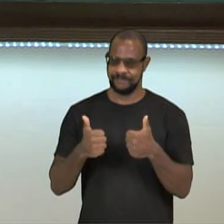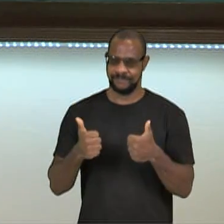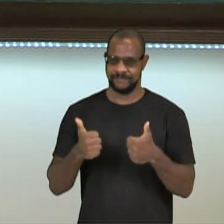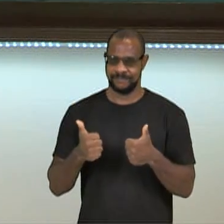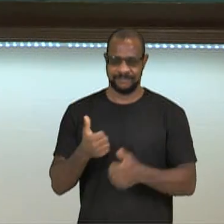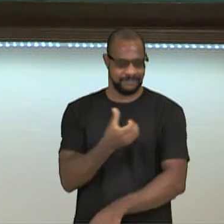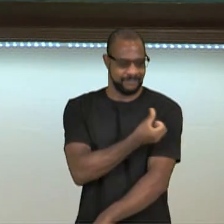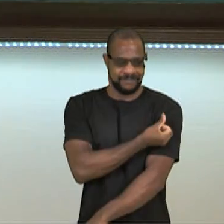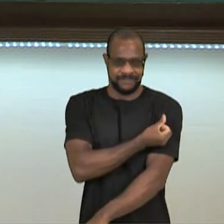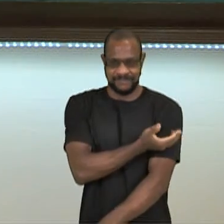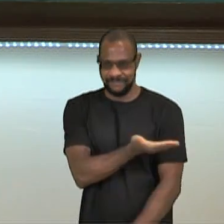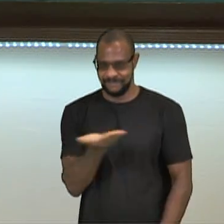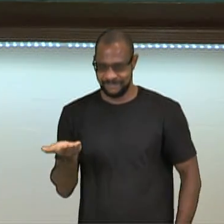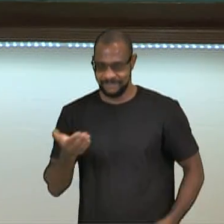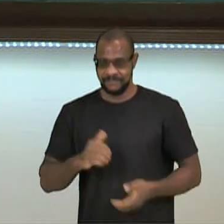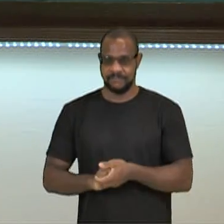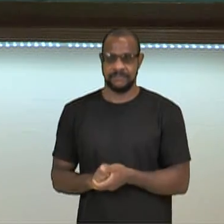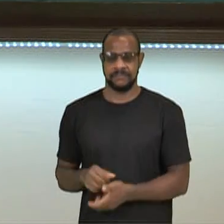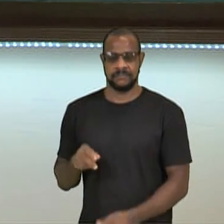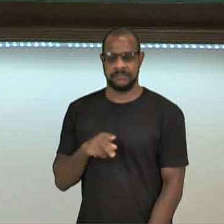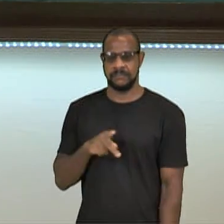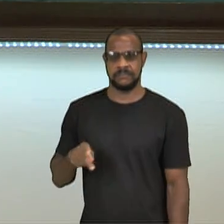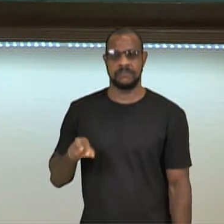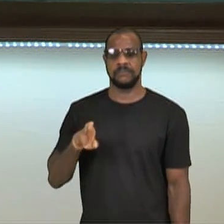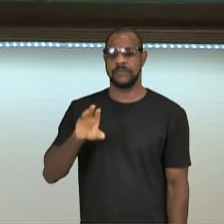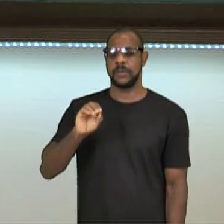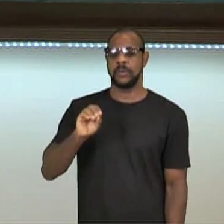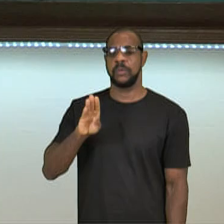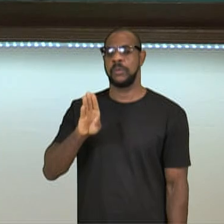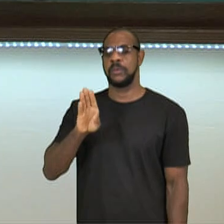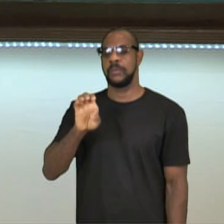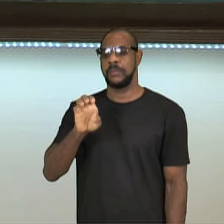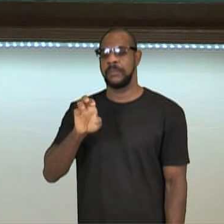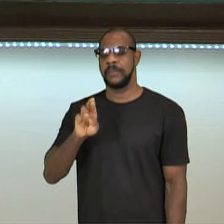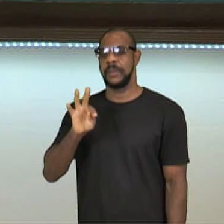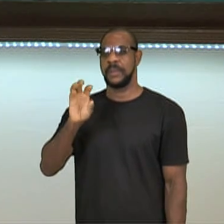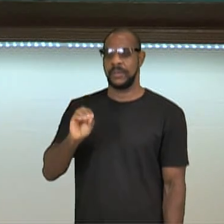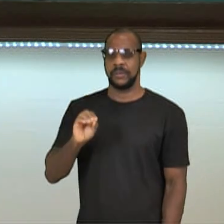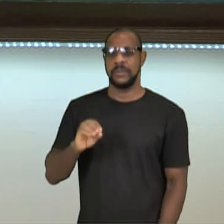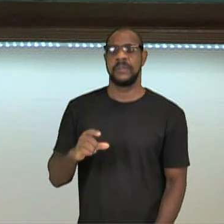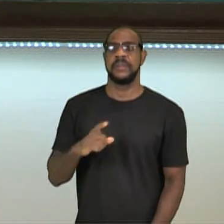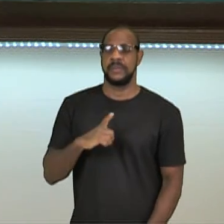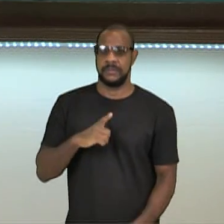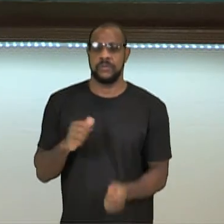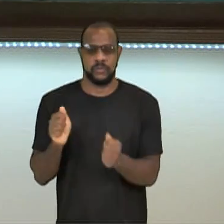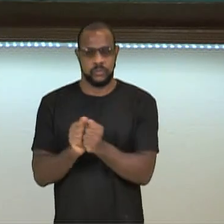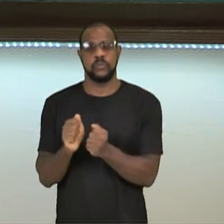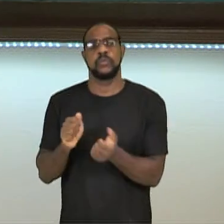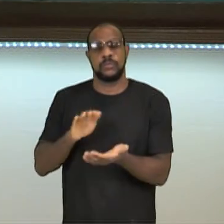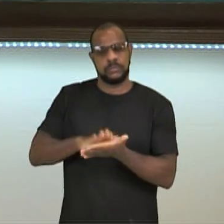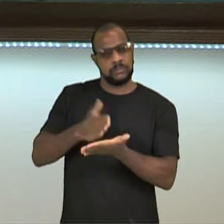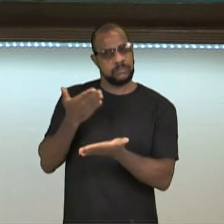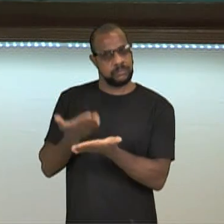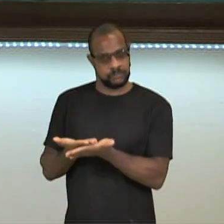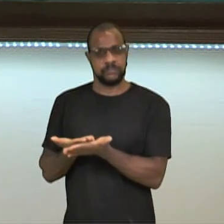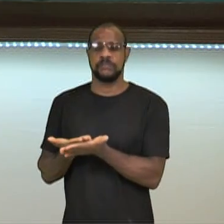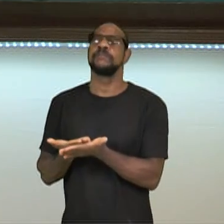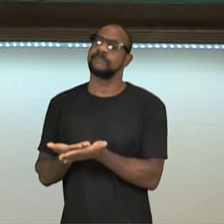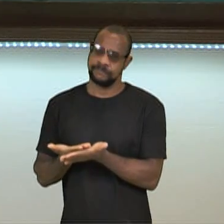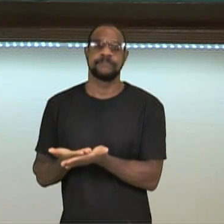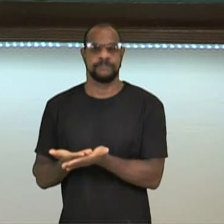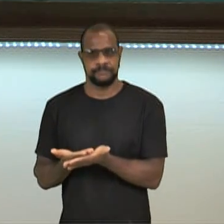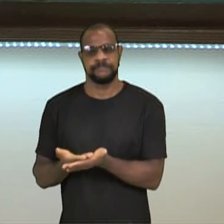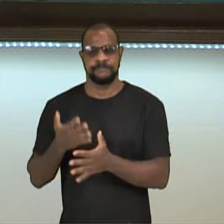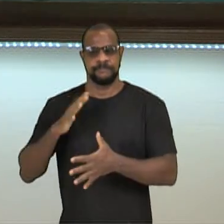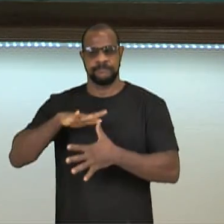galerinha do sexto ano, tudo bem? Sou o professor Roberto Falcione, professor de História. Junto conosco, o professor Val, fazendo a interpretação de Libras da